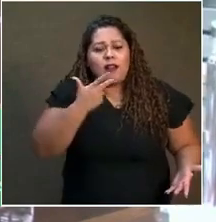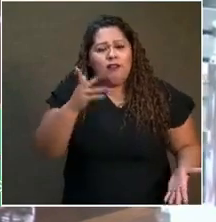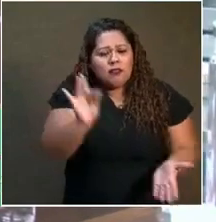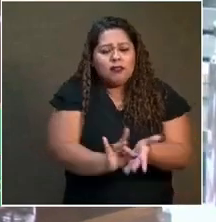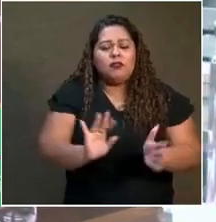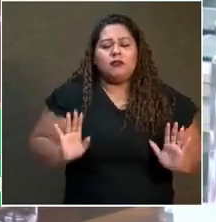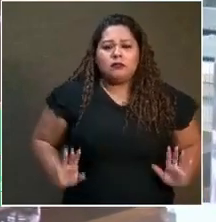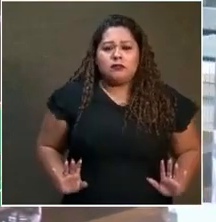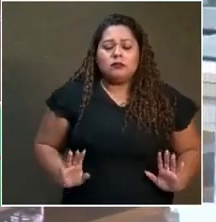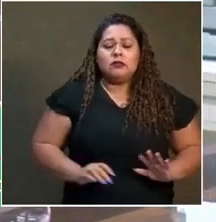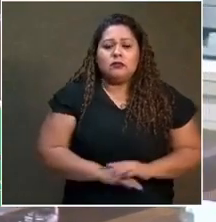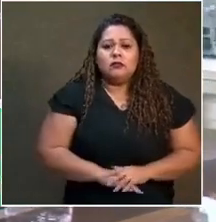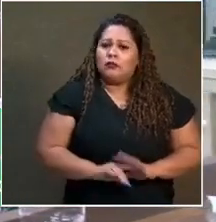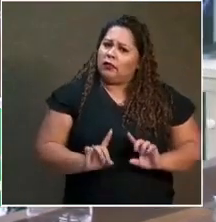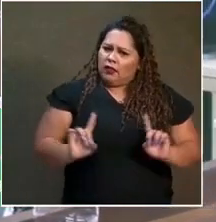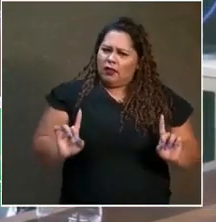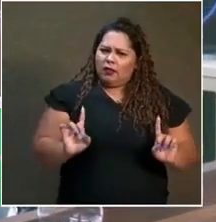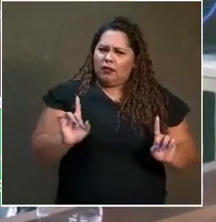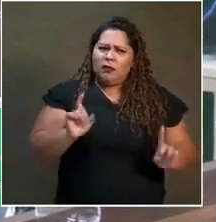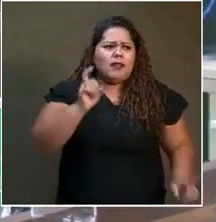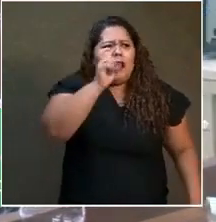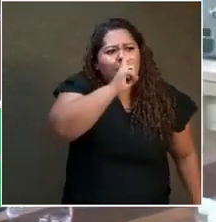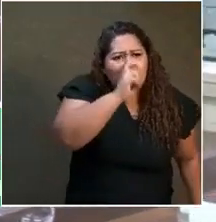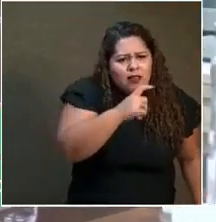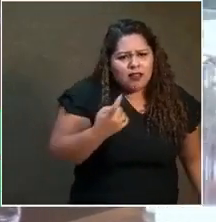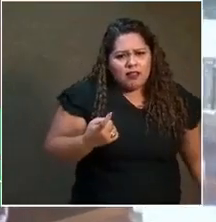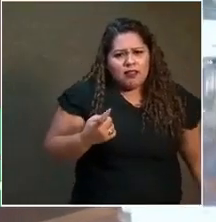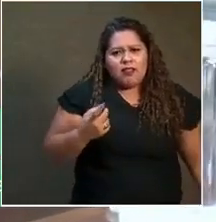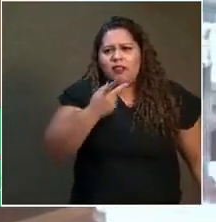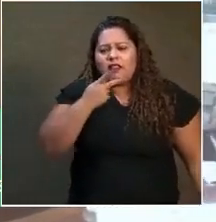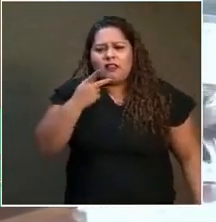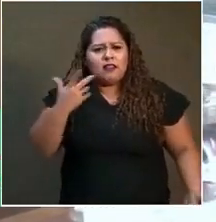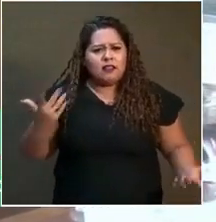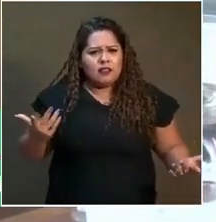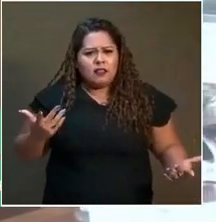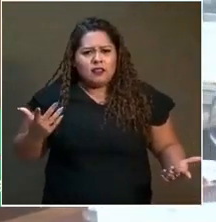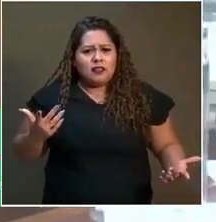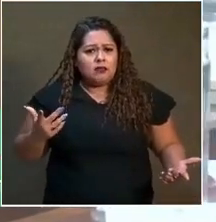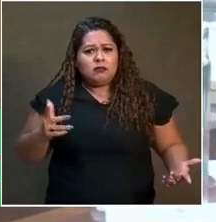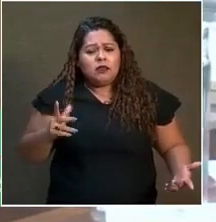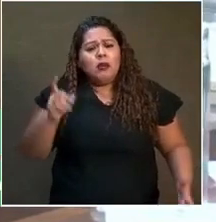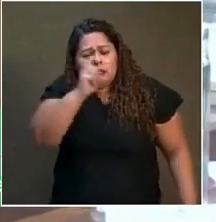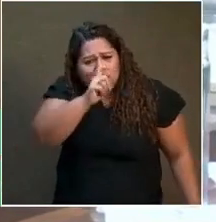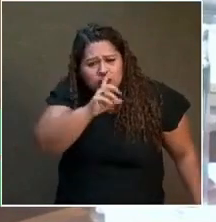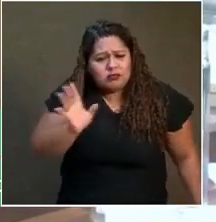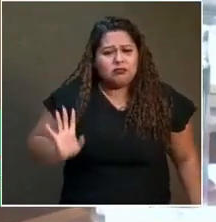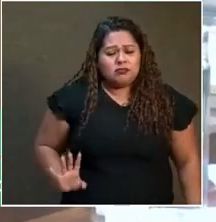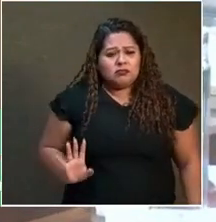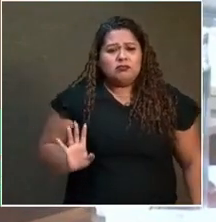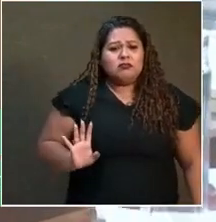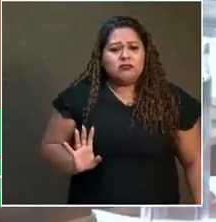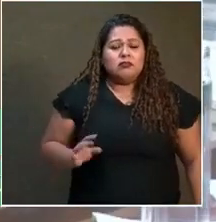isso. Mas isso era motivo do Cássio ter perdido a mãe e ter matado o Emily? Não era motivo.